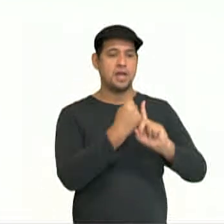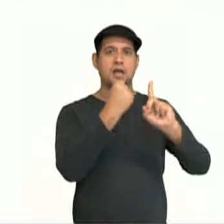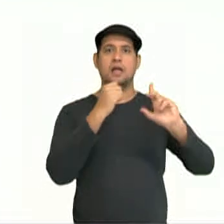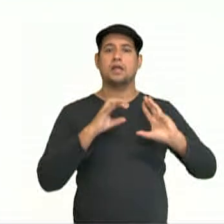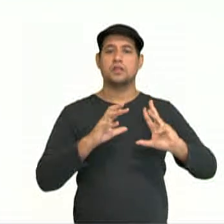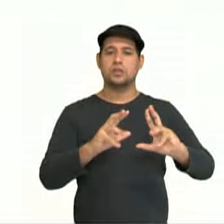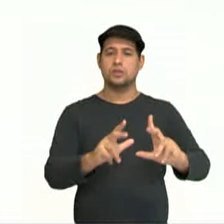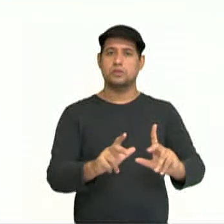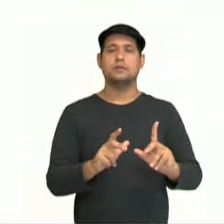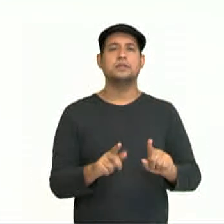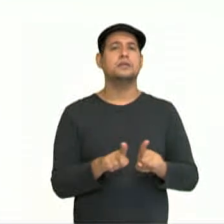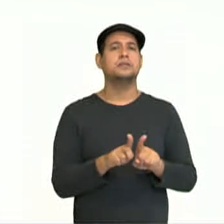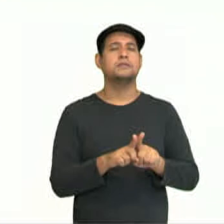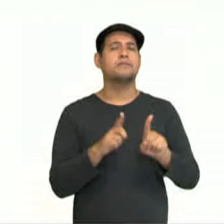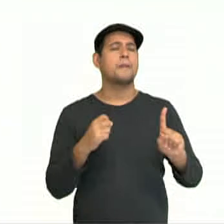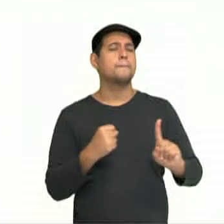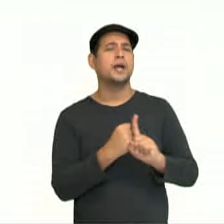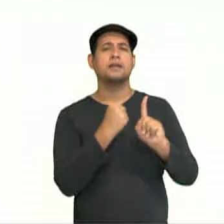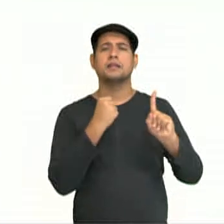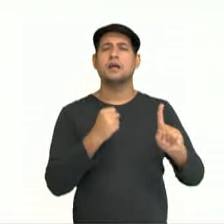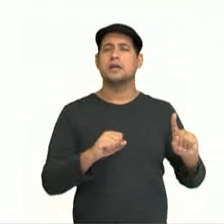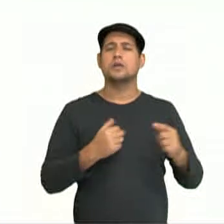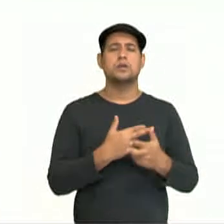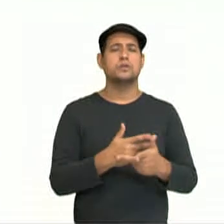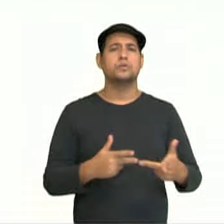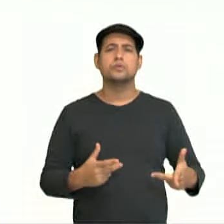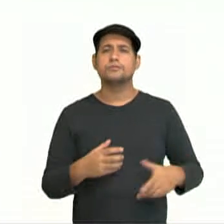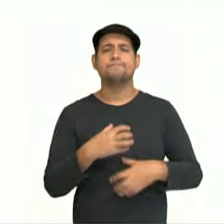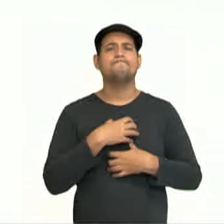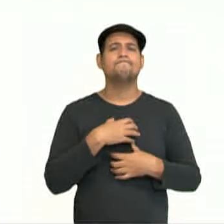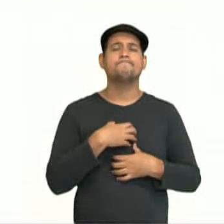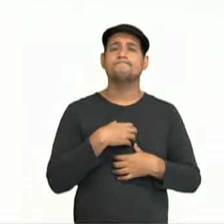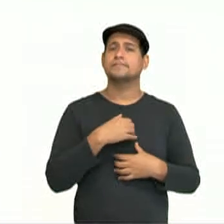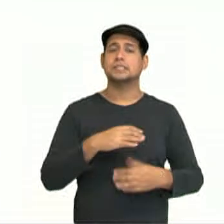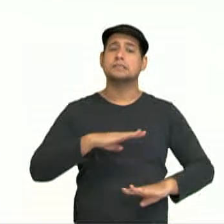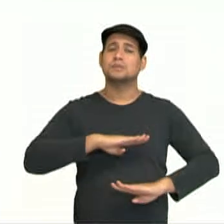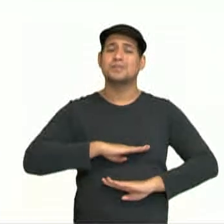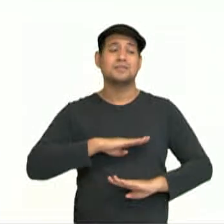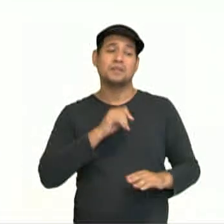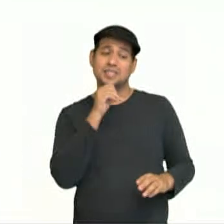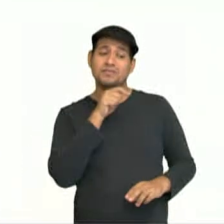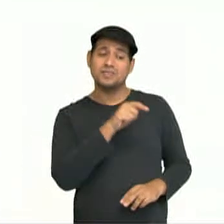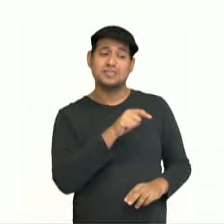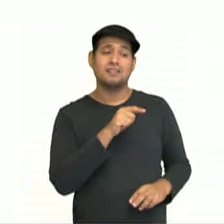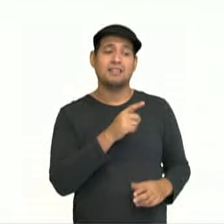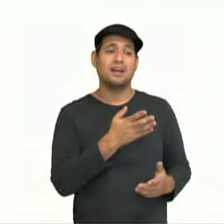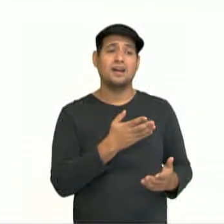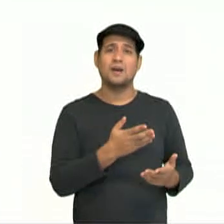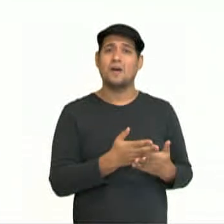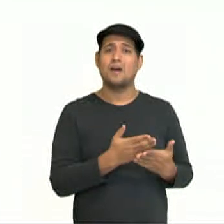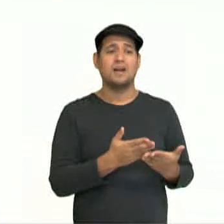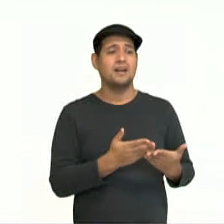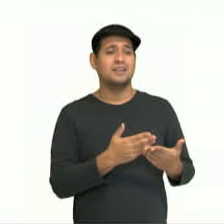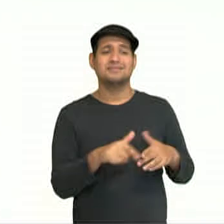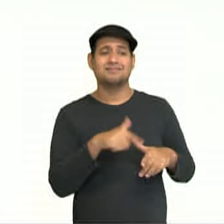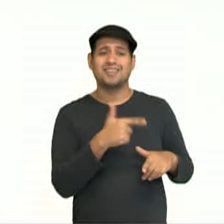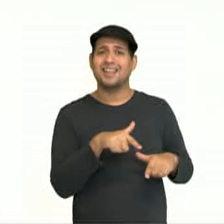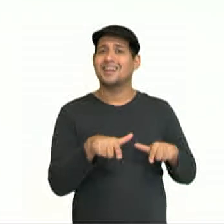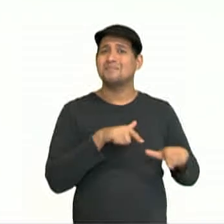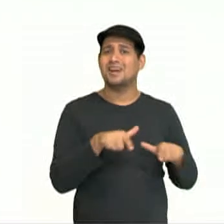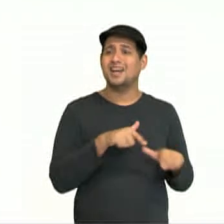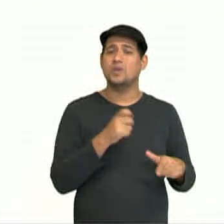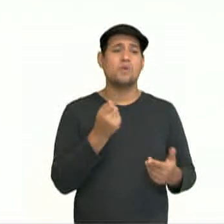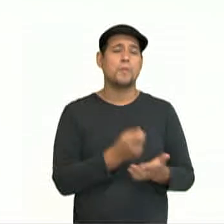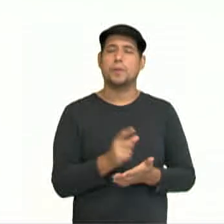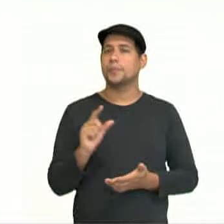sua instância. Ele vai refletir em toda a situação de que, uma vez desempregado, vai se ter uma diminuição de consumo.